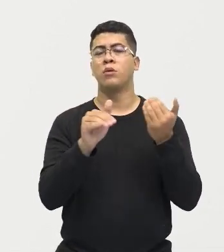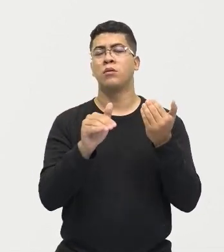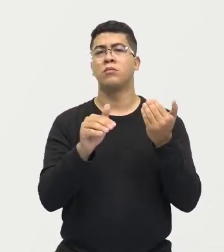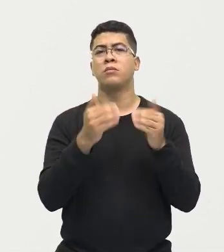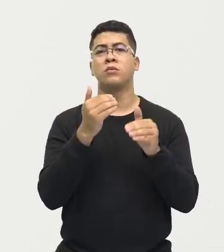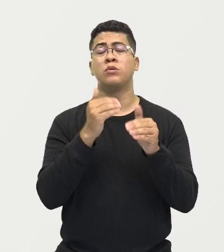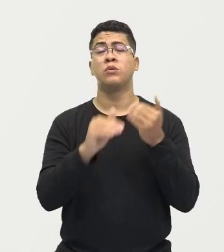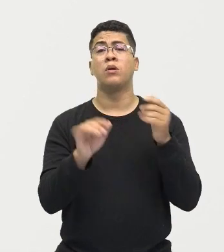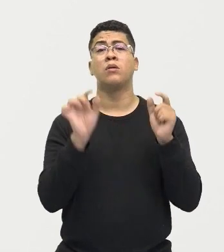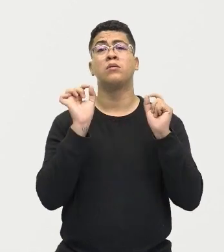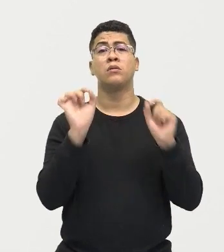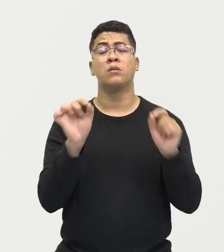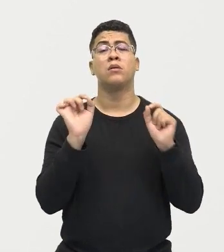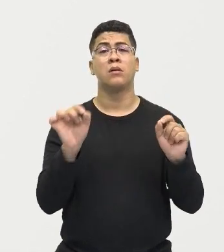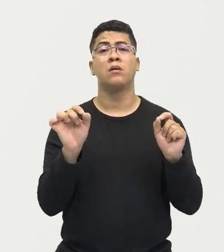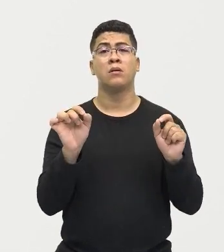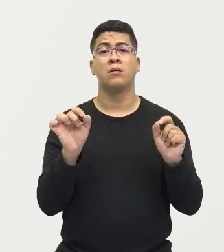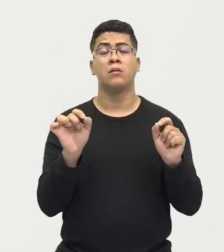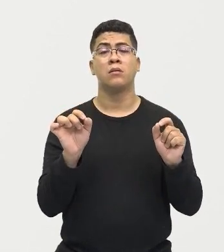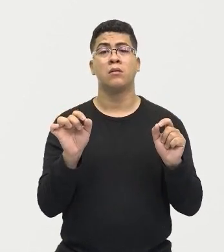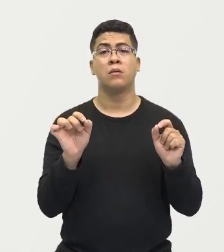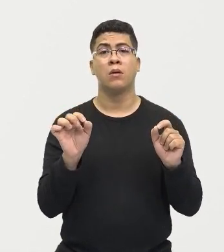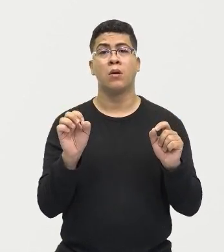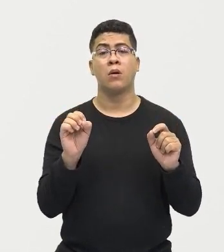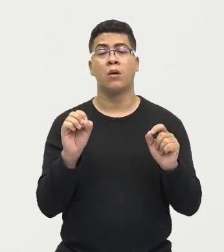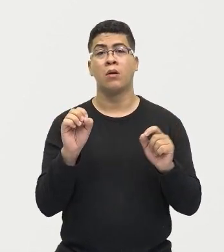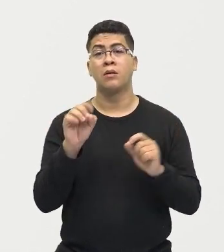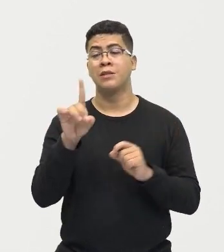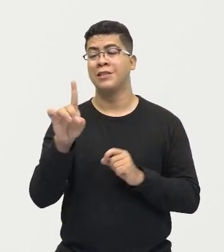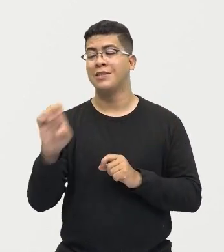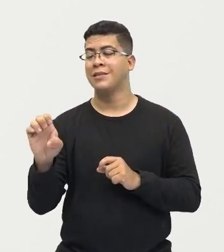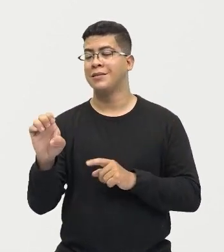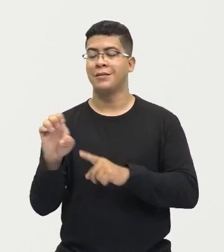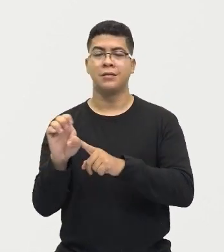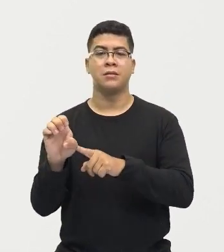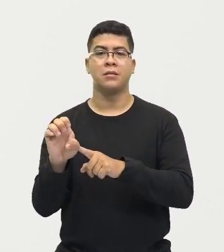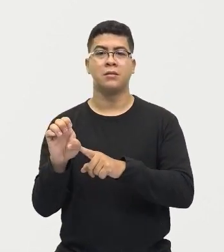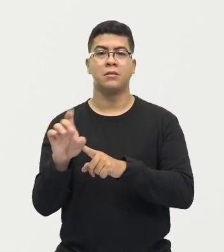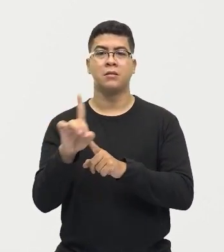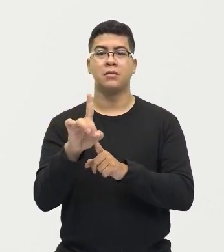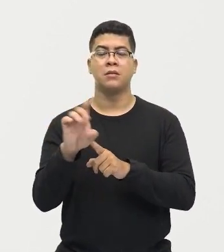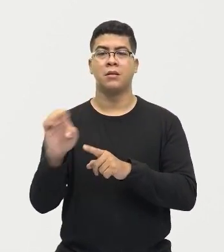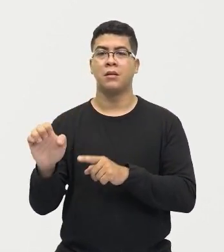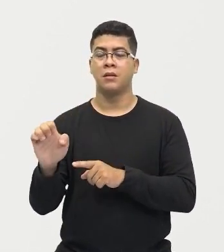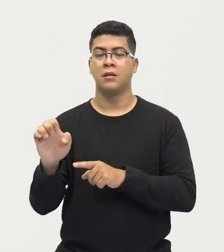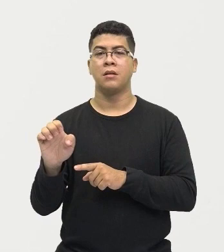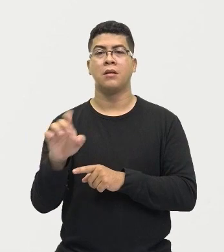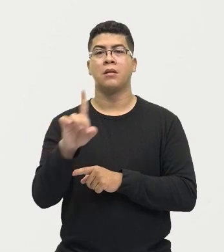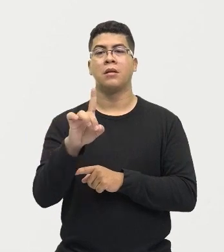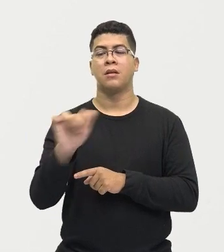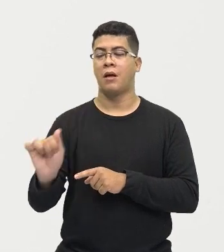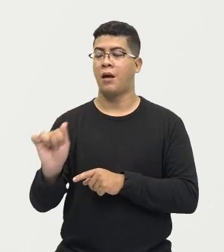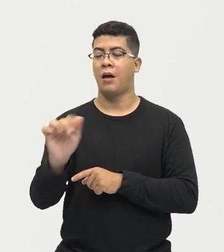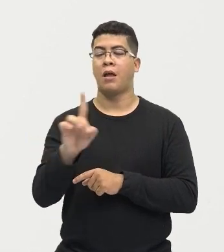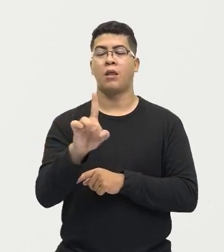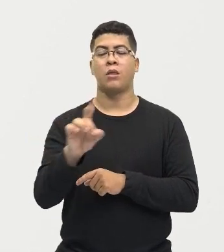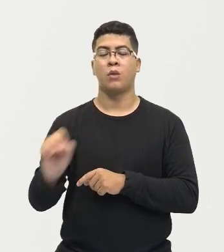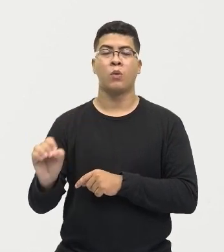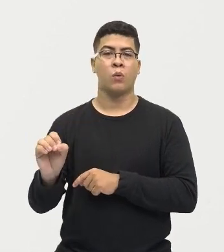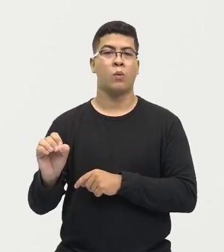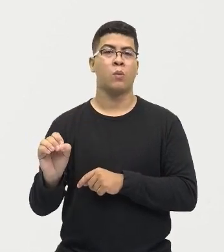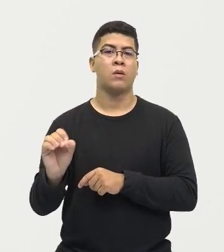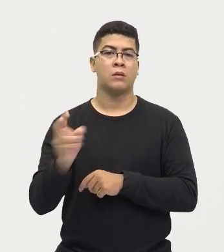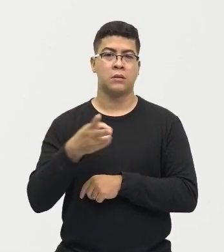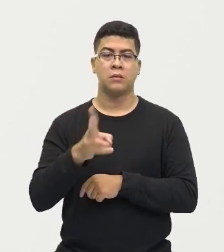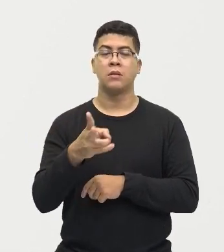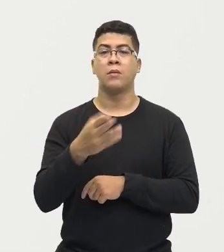papai, eu discordo de mamãe, ou de a mamãe, da mamãe, do papai. Então ele vai pedir isso aqui,